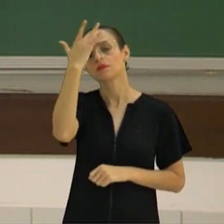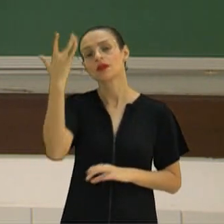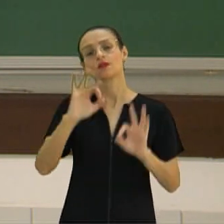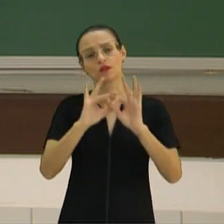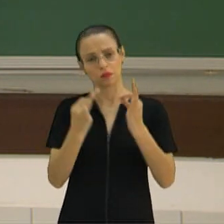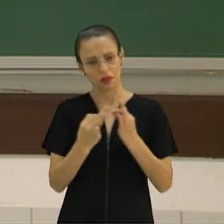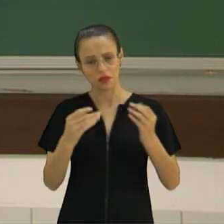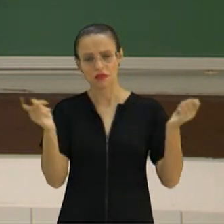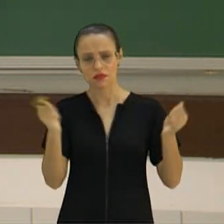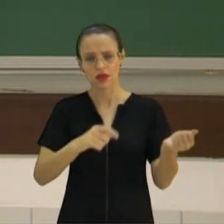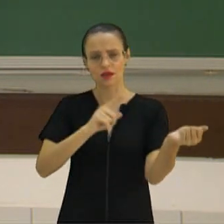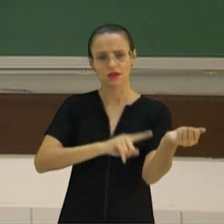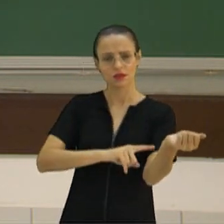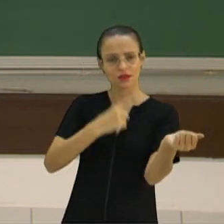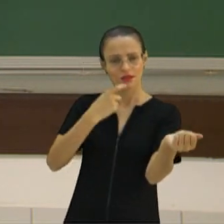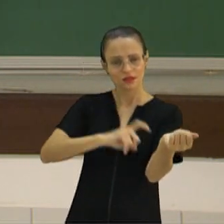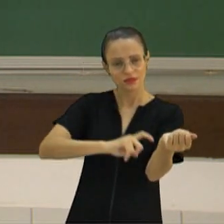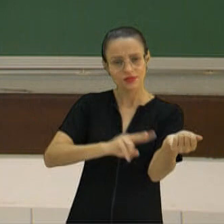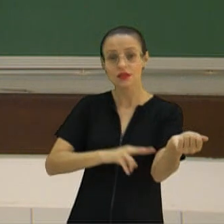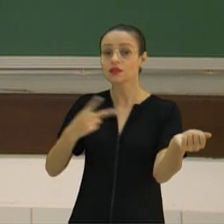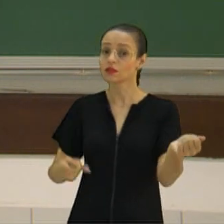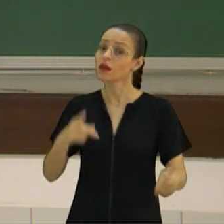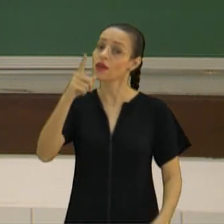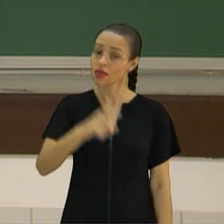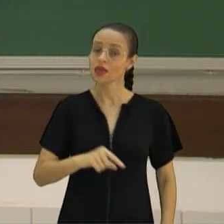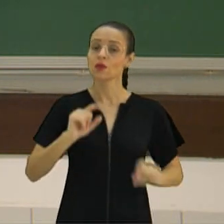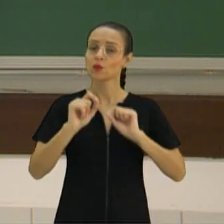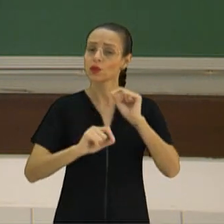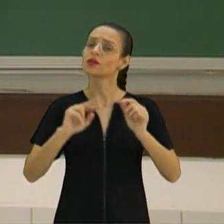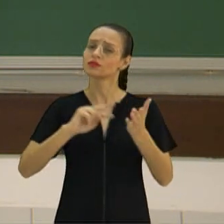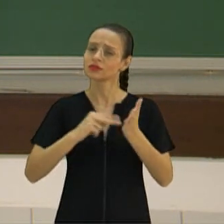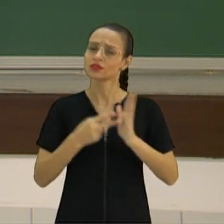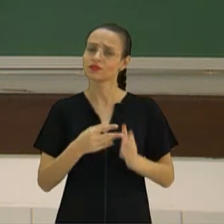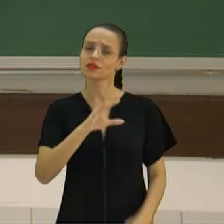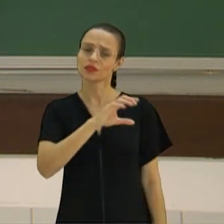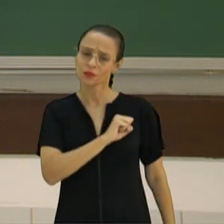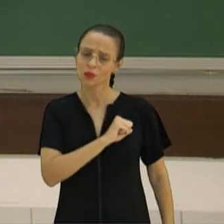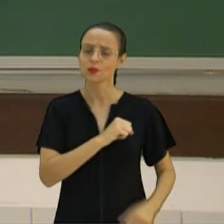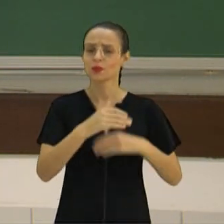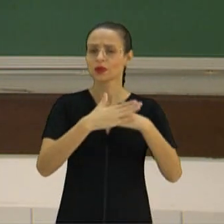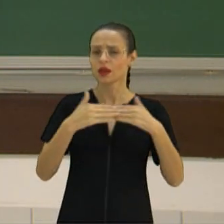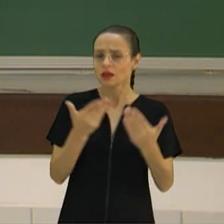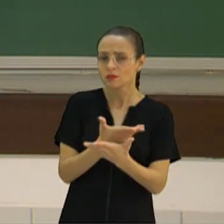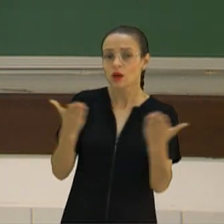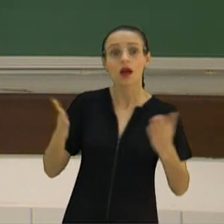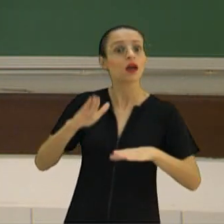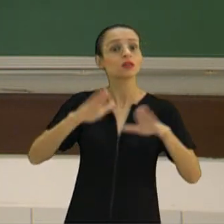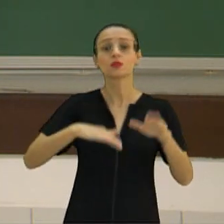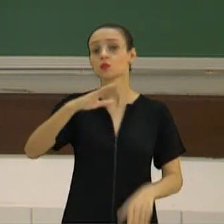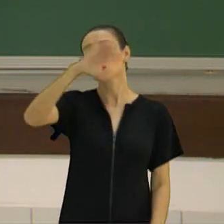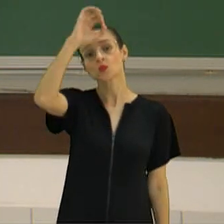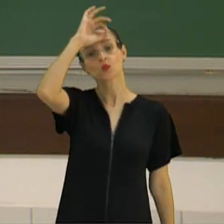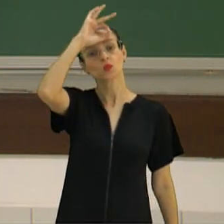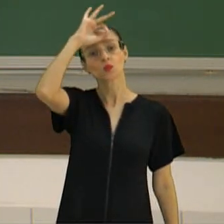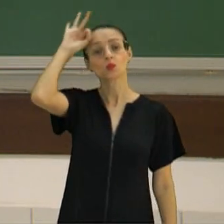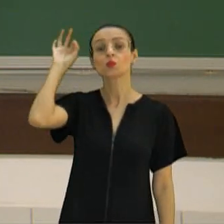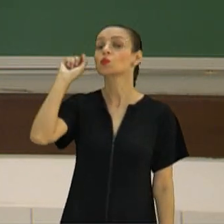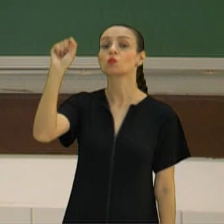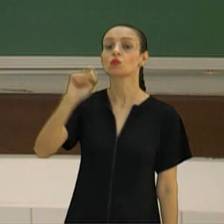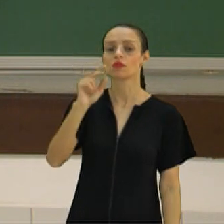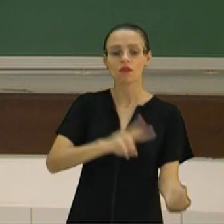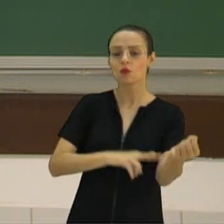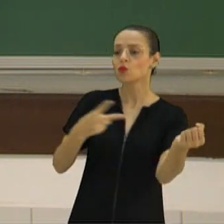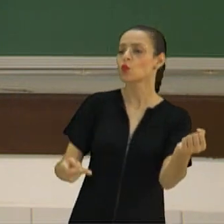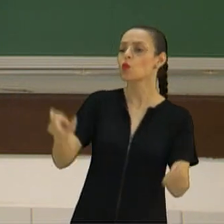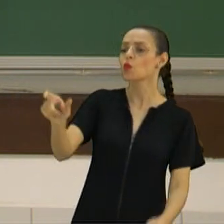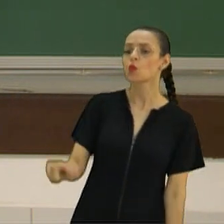são doadores? De sangue é um ato de amor, de carinho com o próximo. Muitas vezes você nem sabe, nunca vai saber quem foi a pessoa